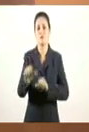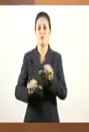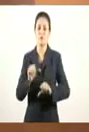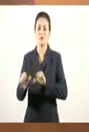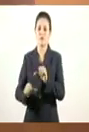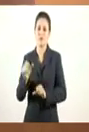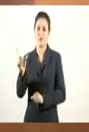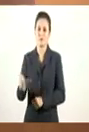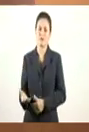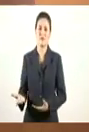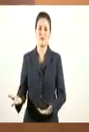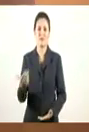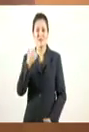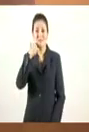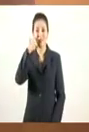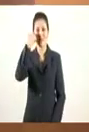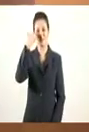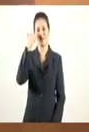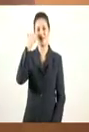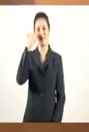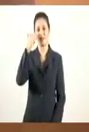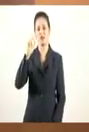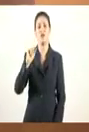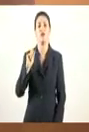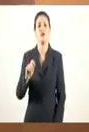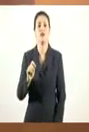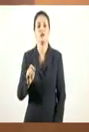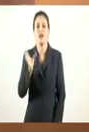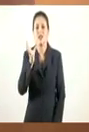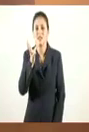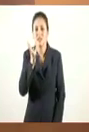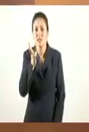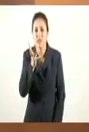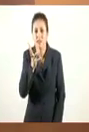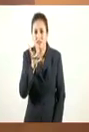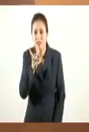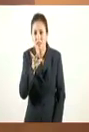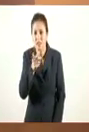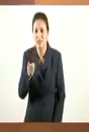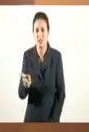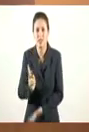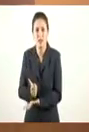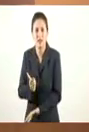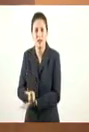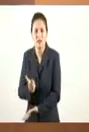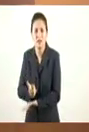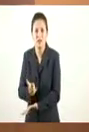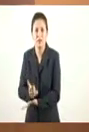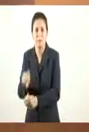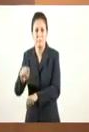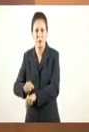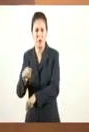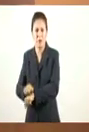vergonhoso e que nós não vamos mais, por muito tempo, continuar sendo a vitrine da pobreza ou